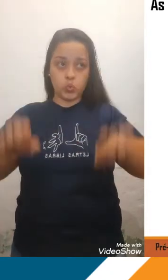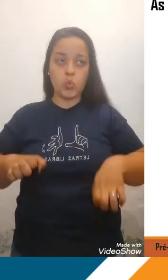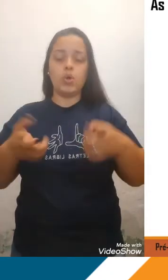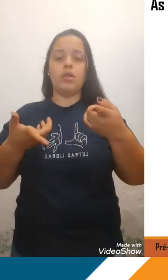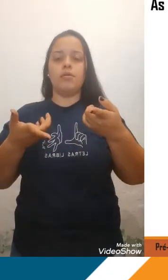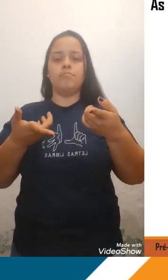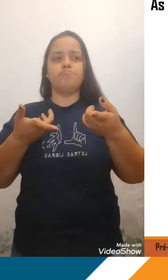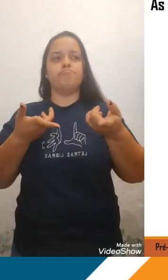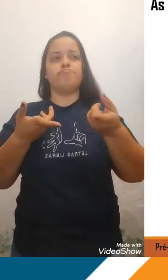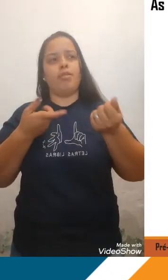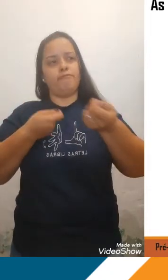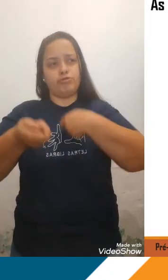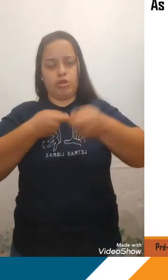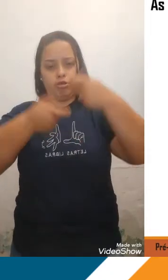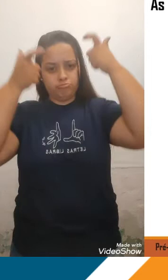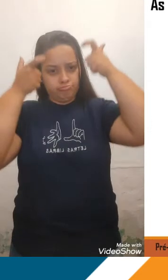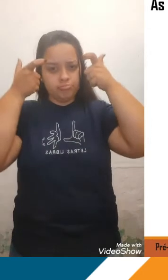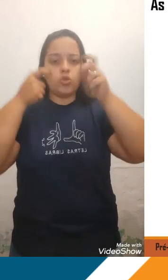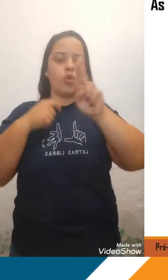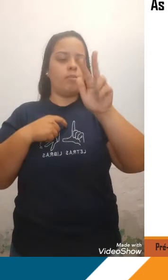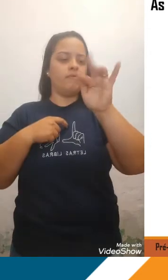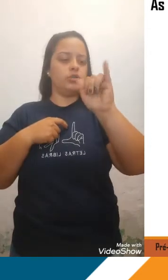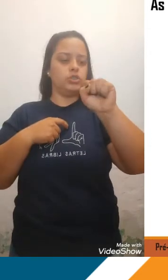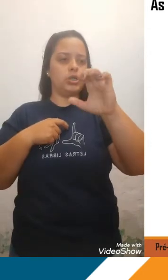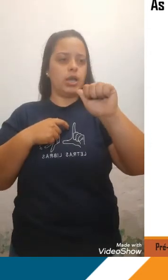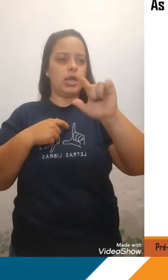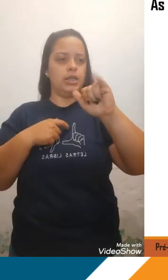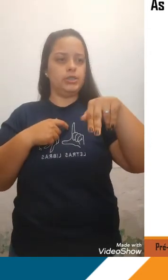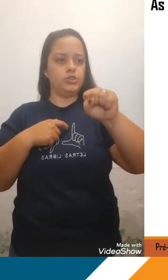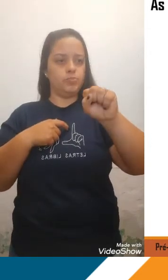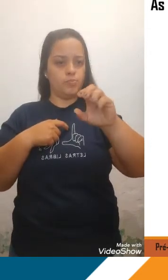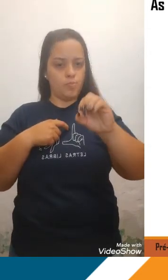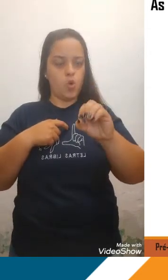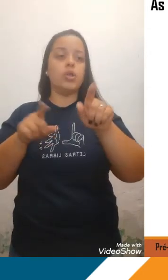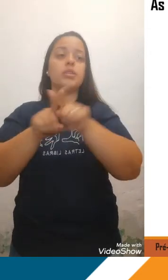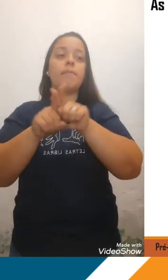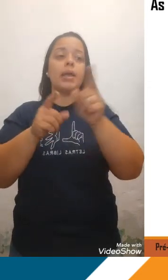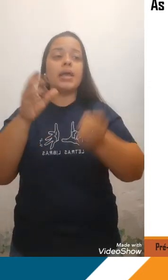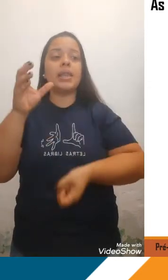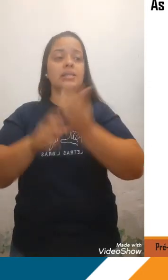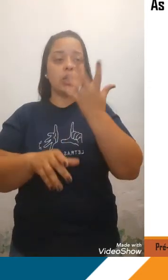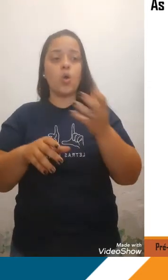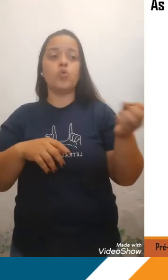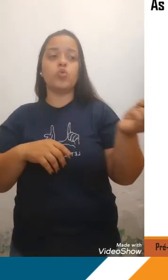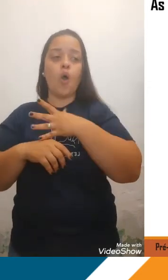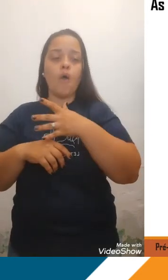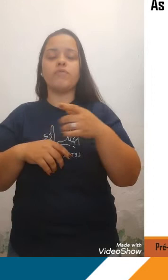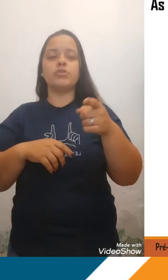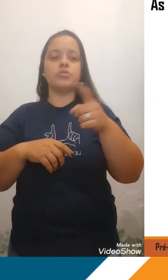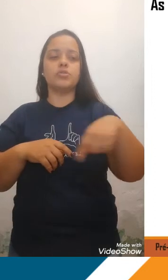estruturas fiscais do Império, aquilo que a gente chama de fiscalismo, tem como exemplo a criação das companhias de comércio que